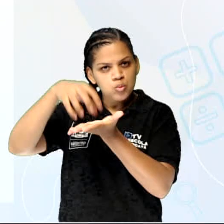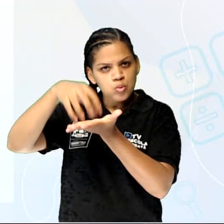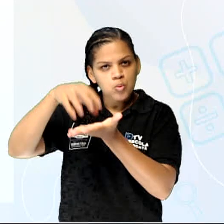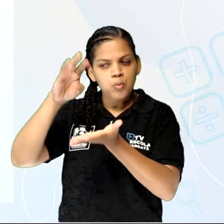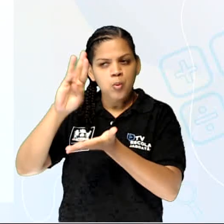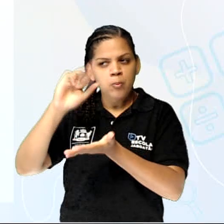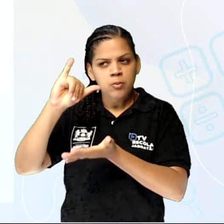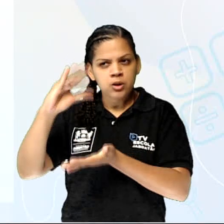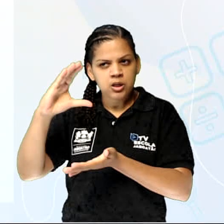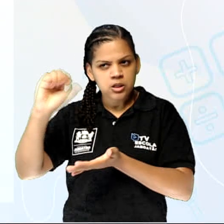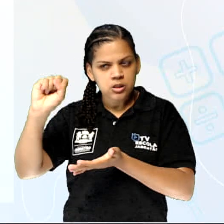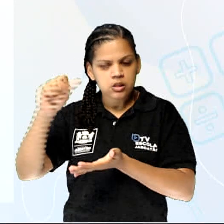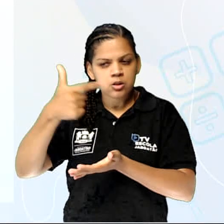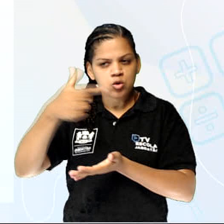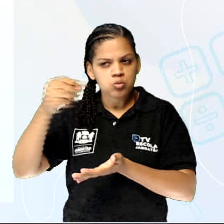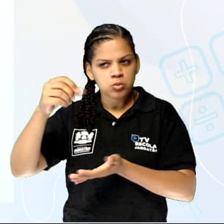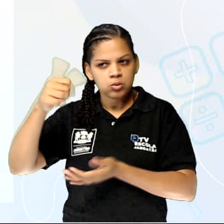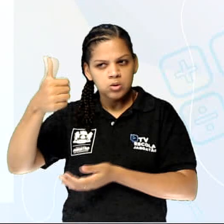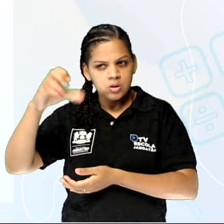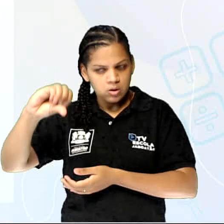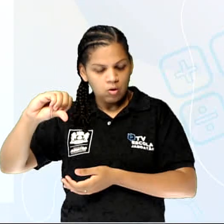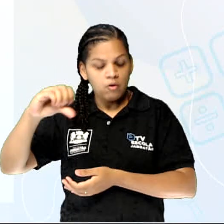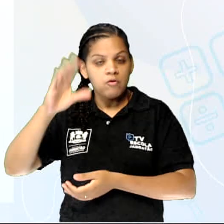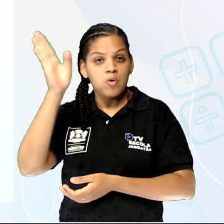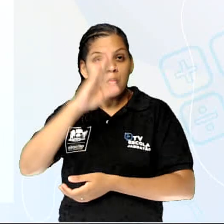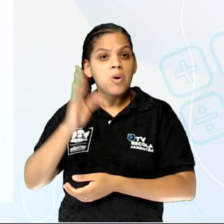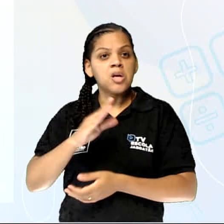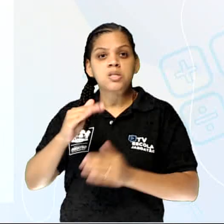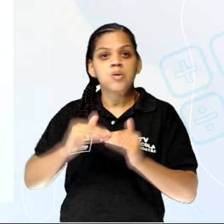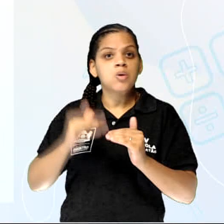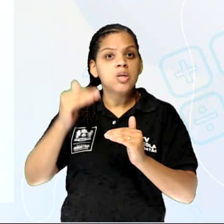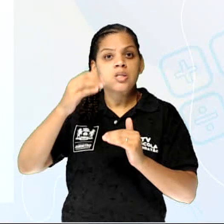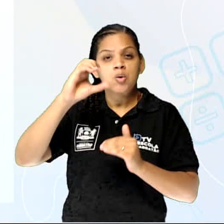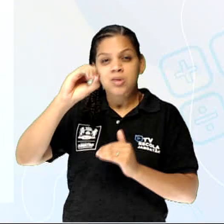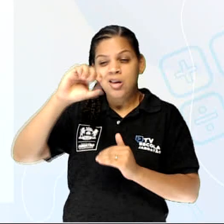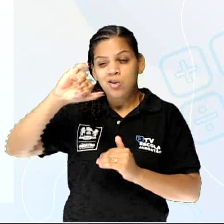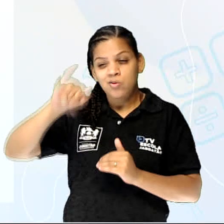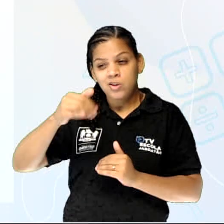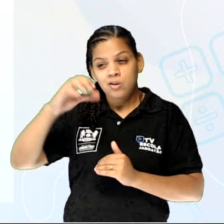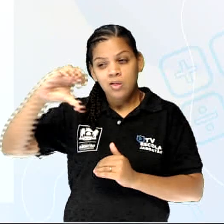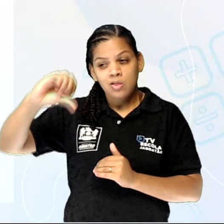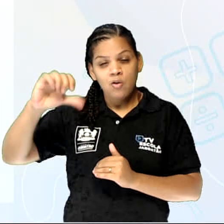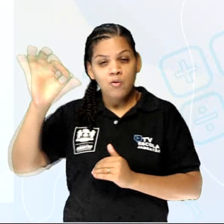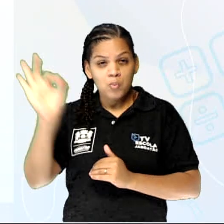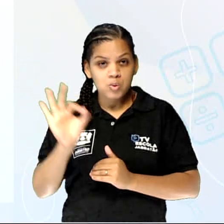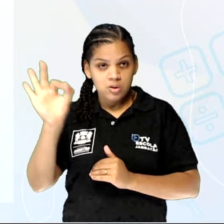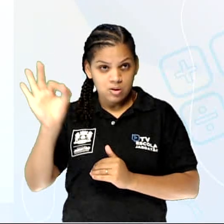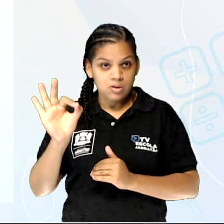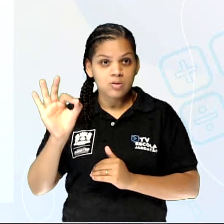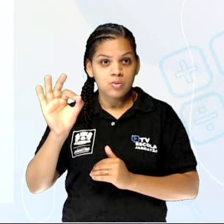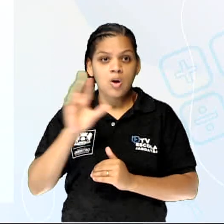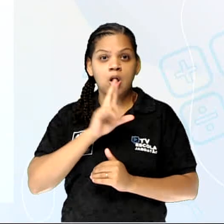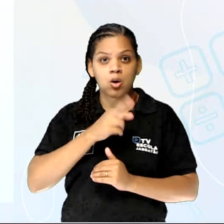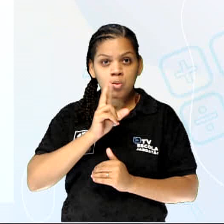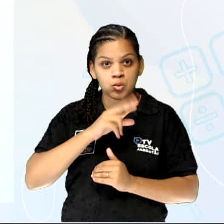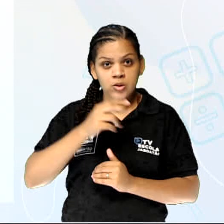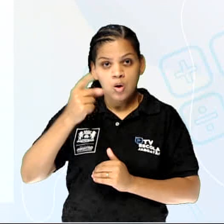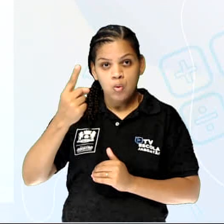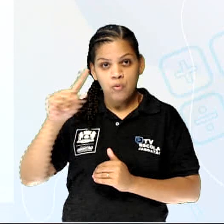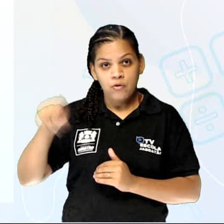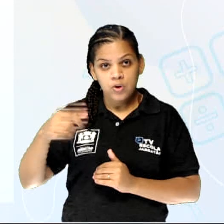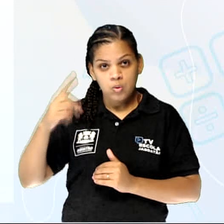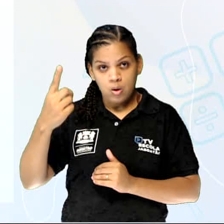Vejam o Brasil. O Brasil, nesse ano, cresceu apenas 0,9%. A Rússia, 1,1%. A